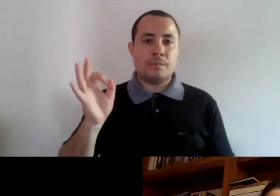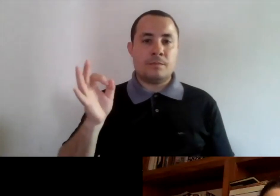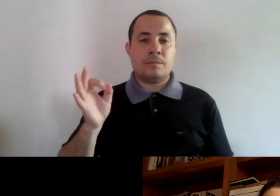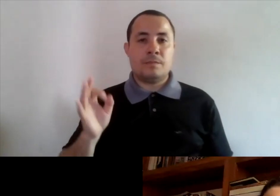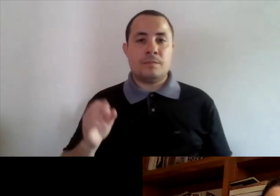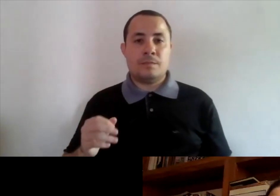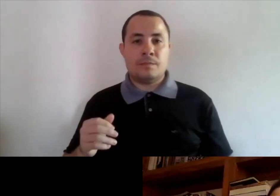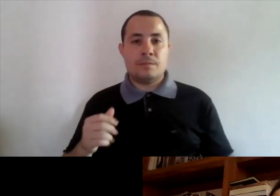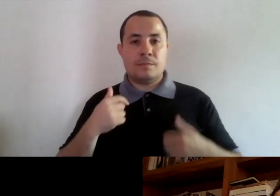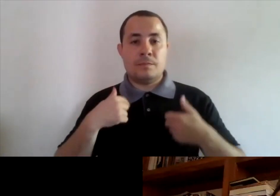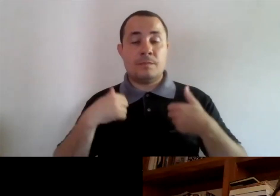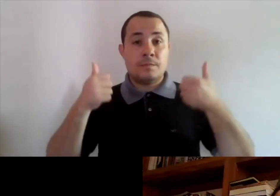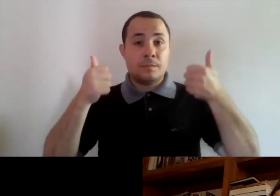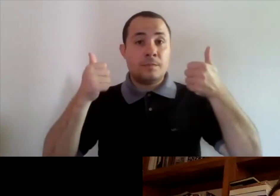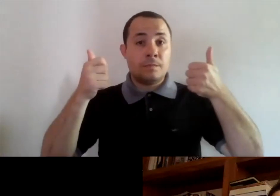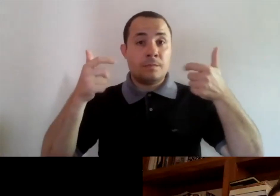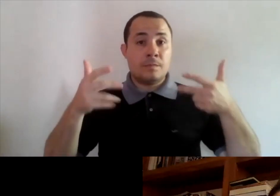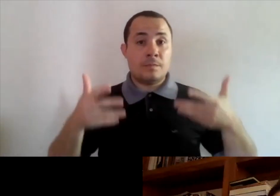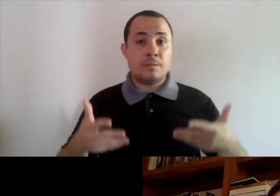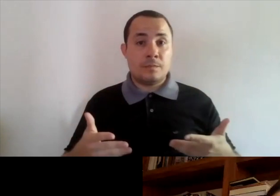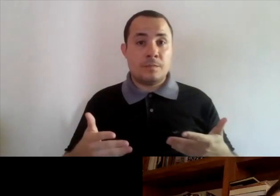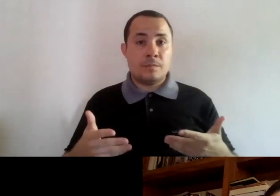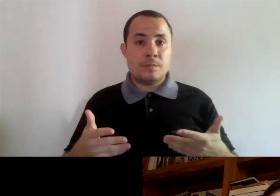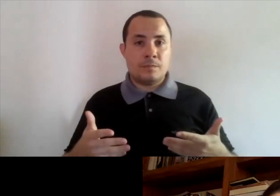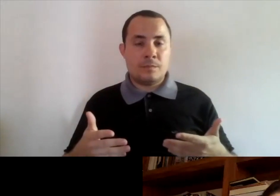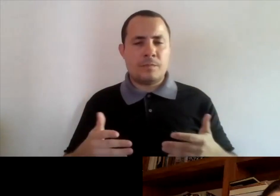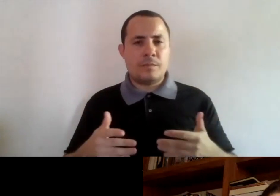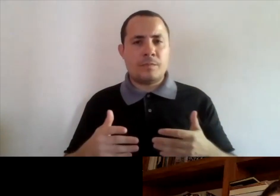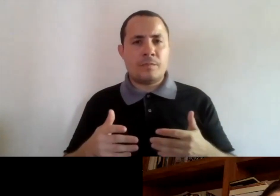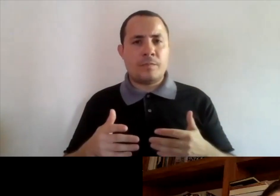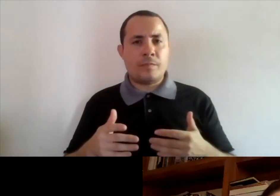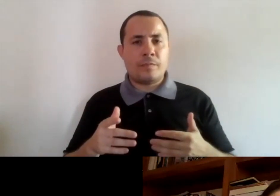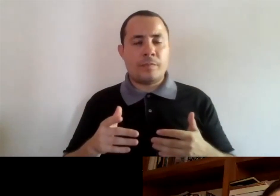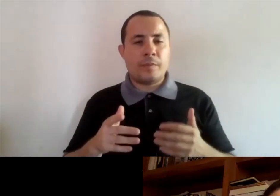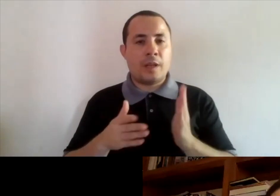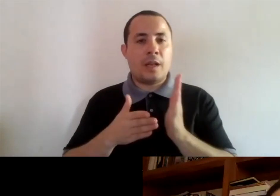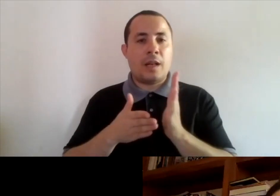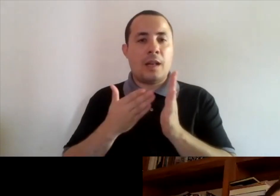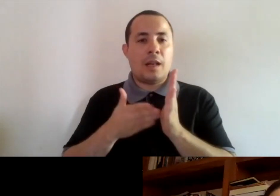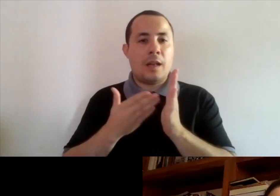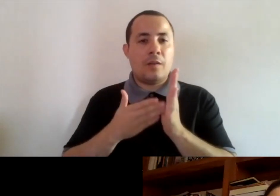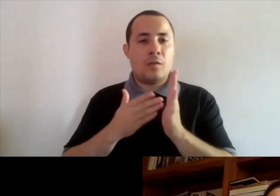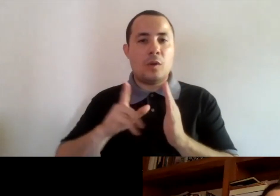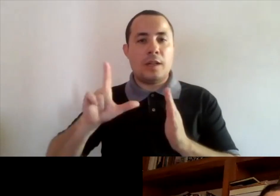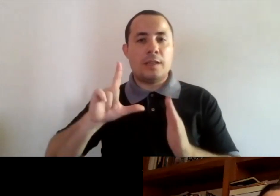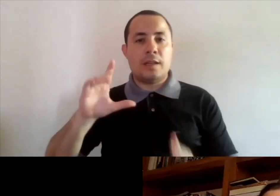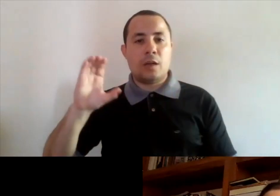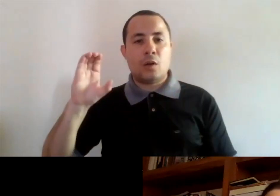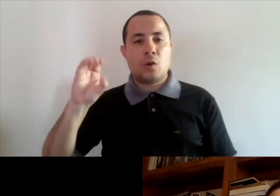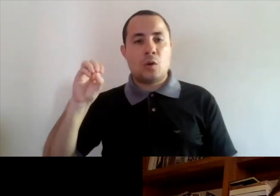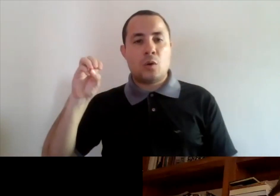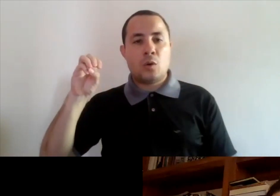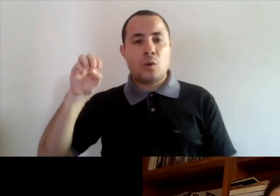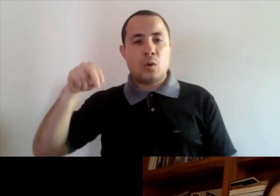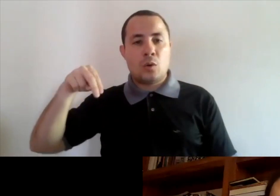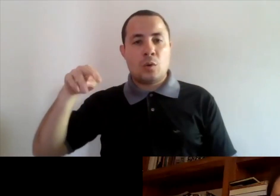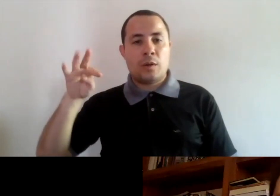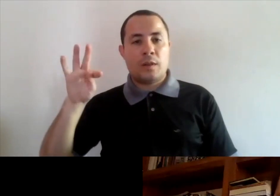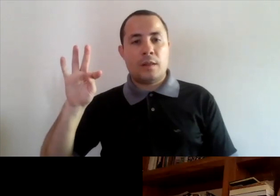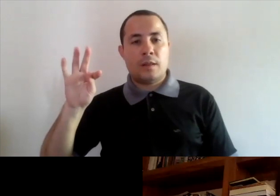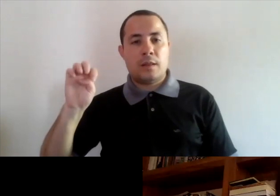do que nós estamos falando quando falamos dos livros da literatura contemporânea brasileira, eu peguei os números